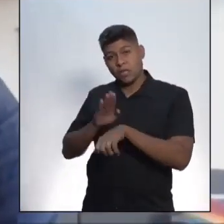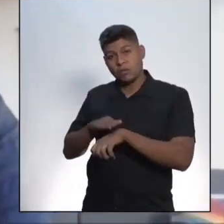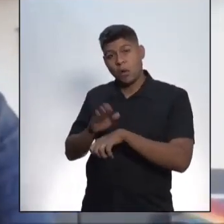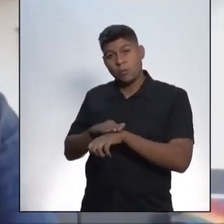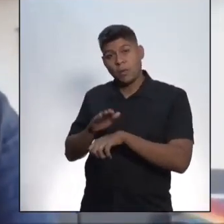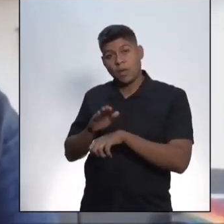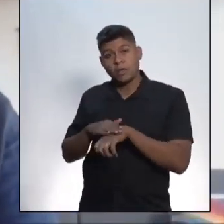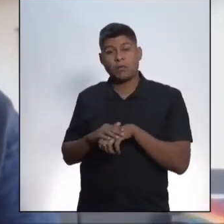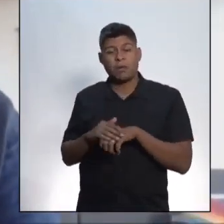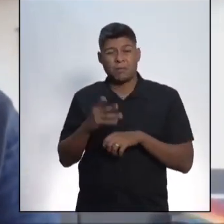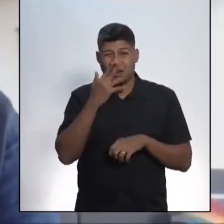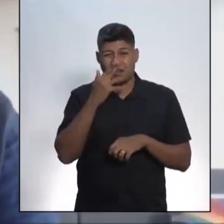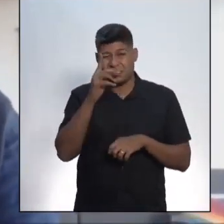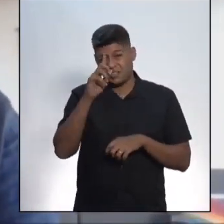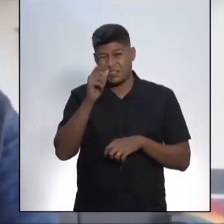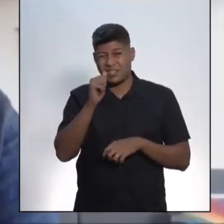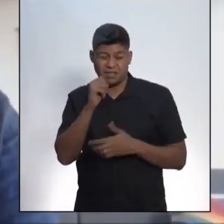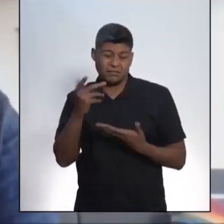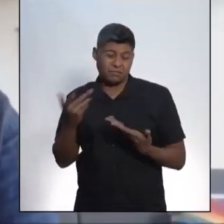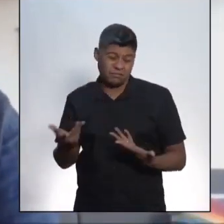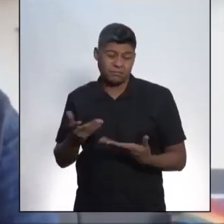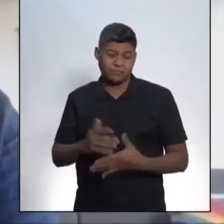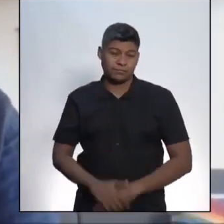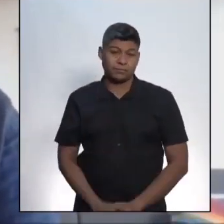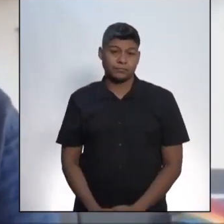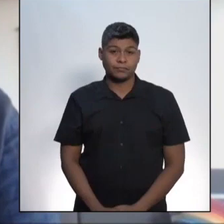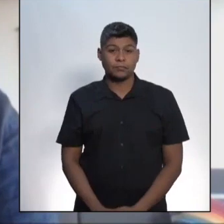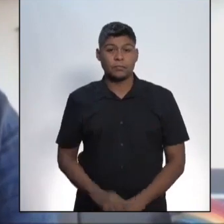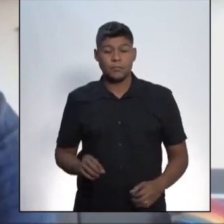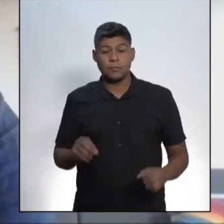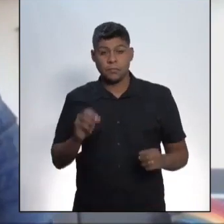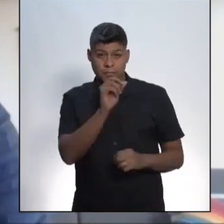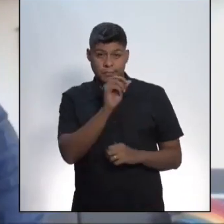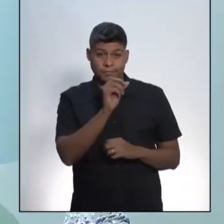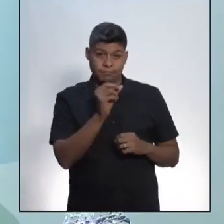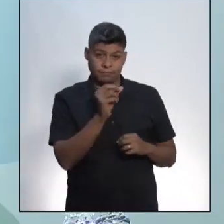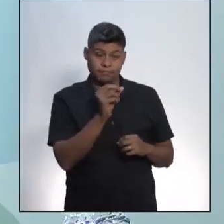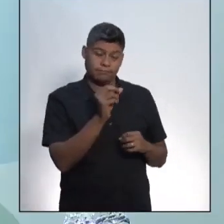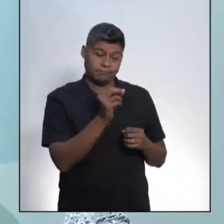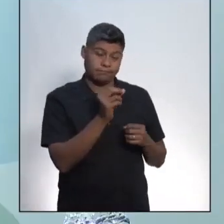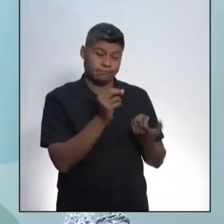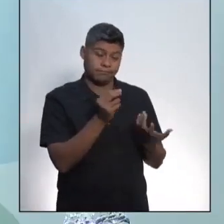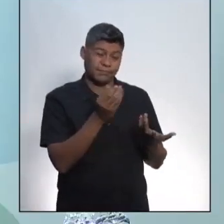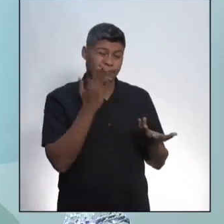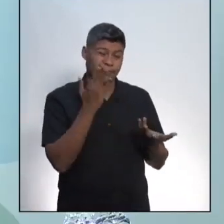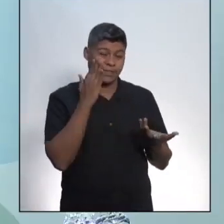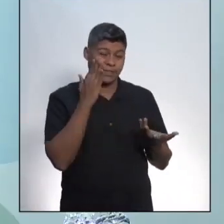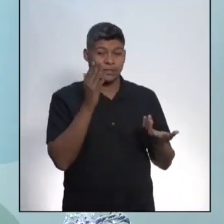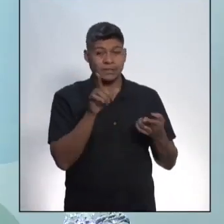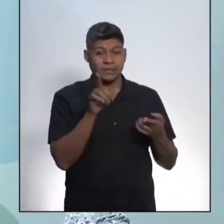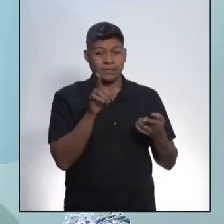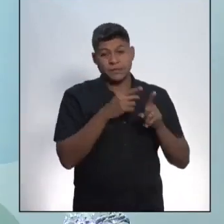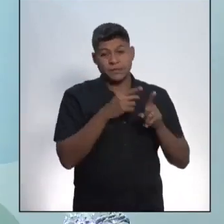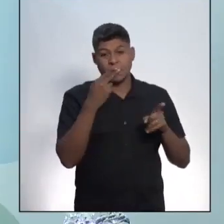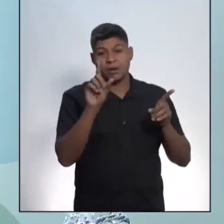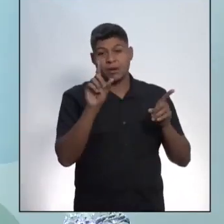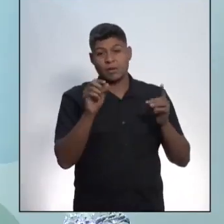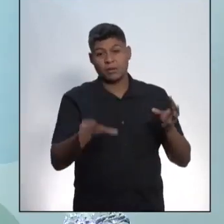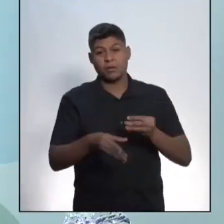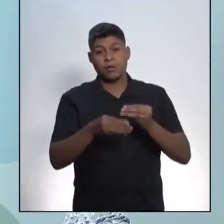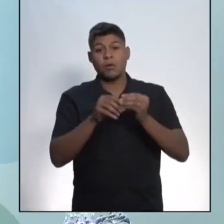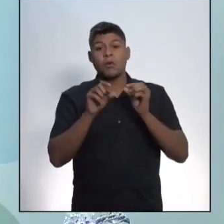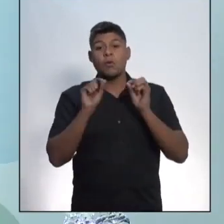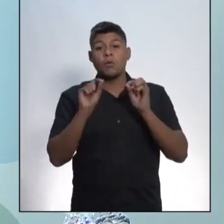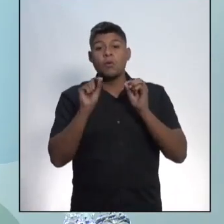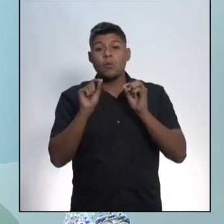é muito estranho. Muito bem, Renato. Inclusive, tem um aspecto da tua fala que eu quero só reforçar, que